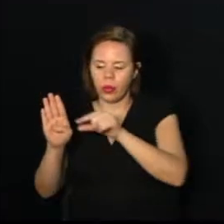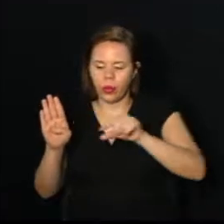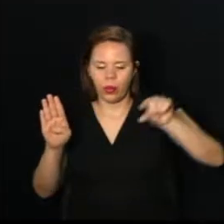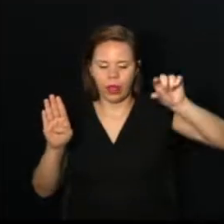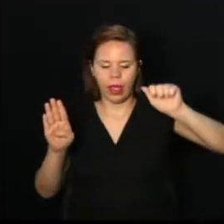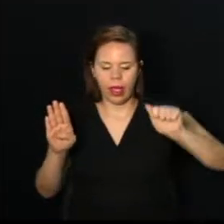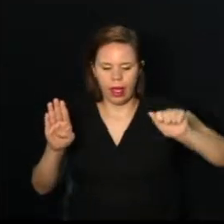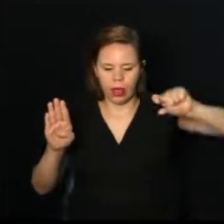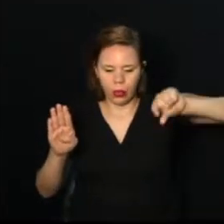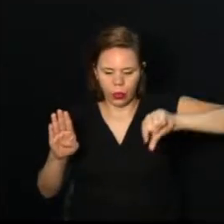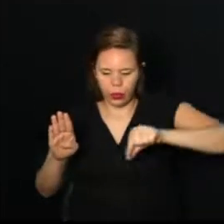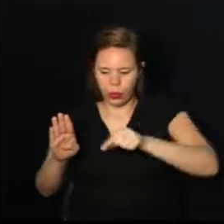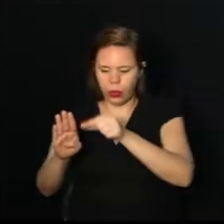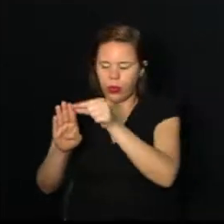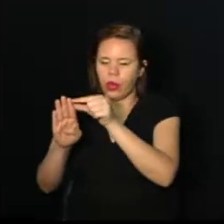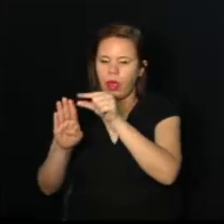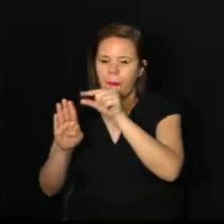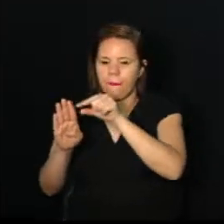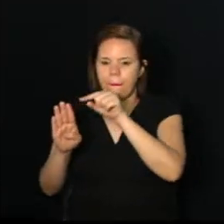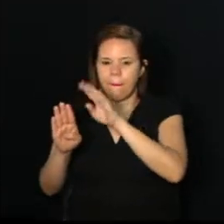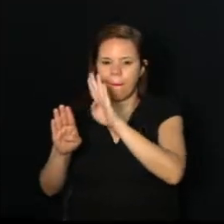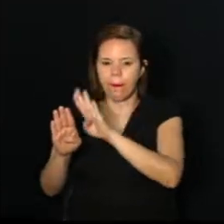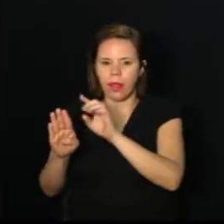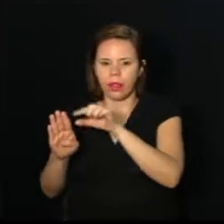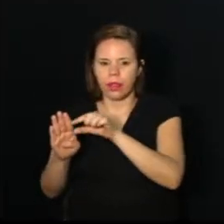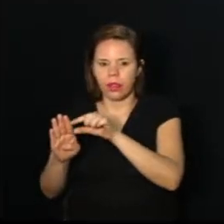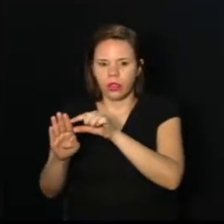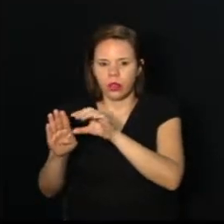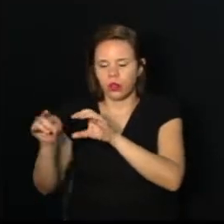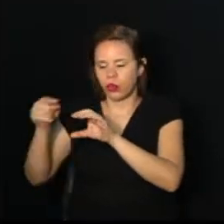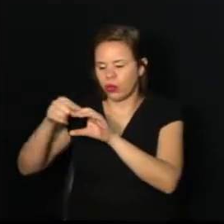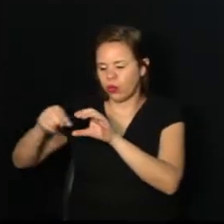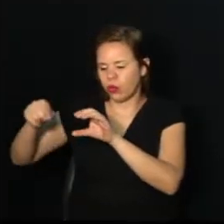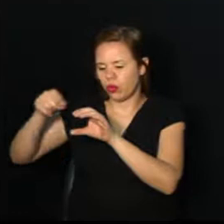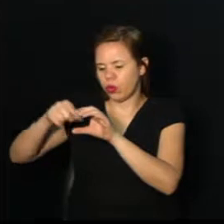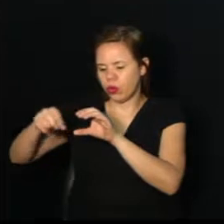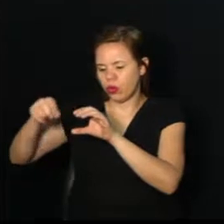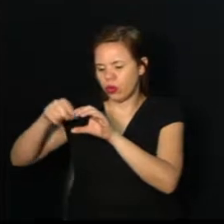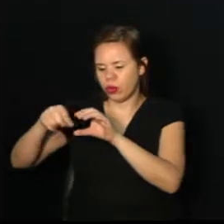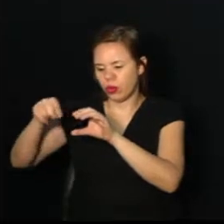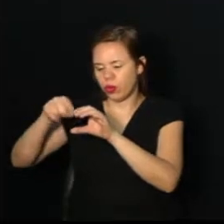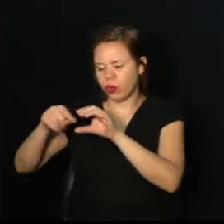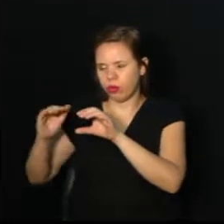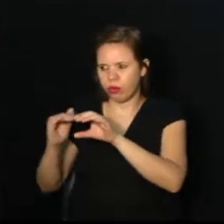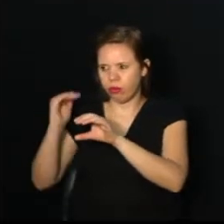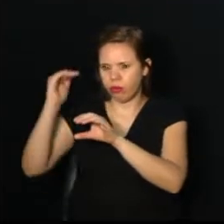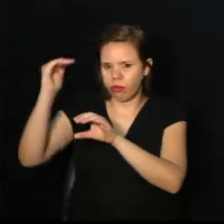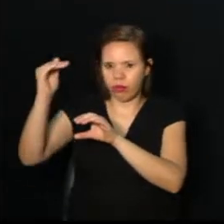aqui, nessa região do giro temporal superior, dos giros angulares